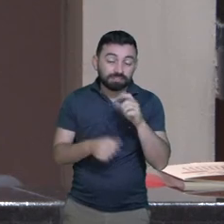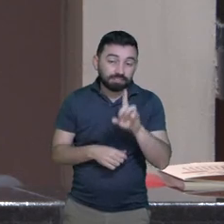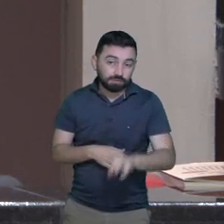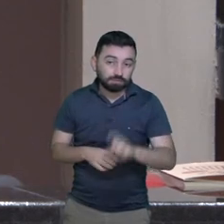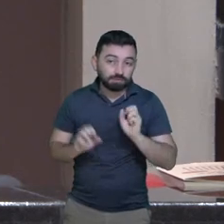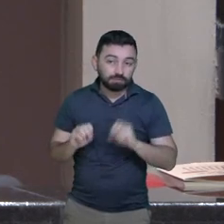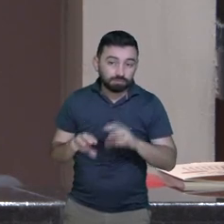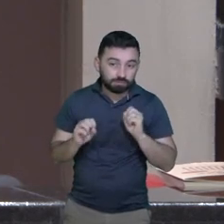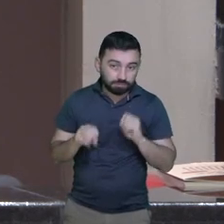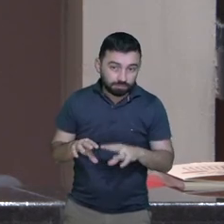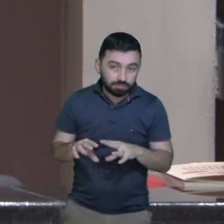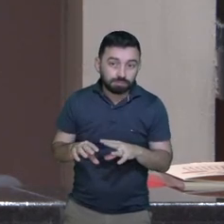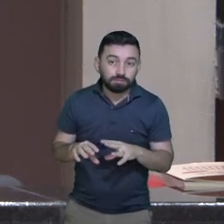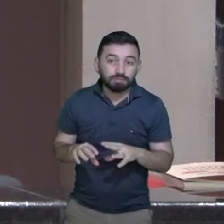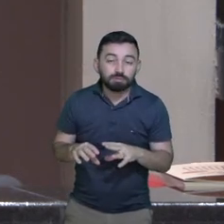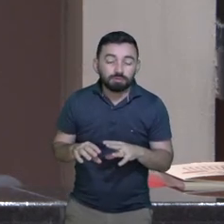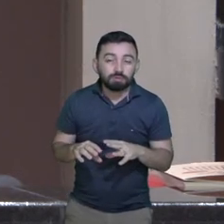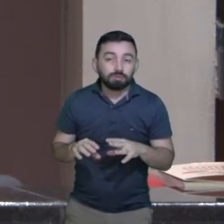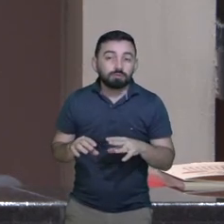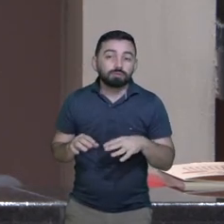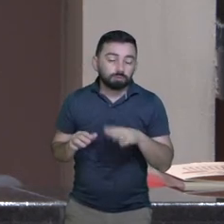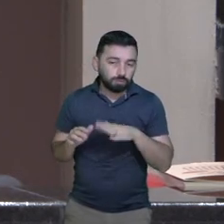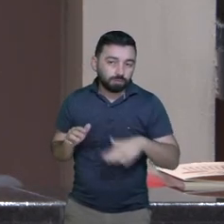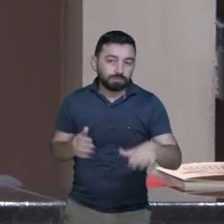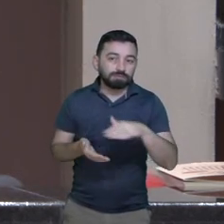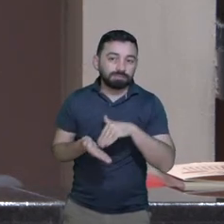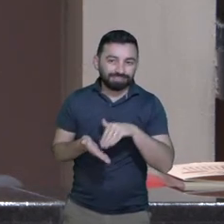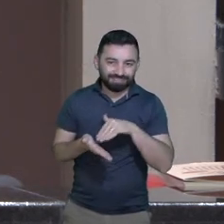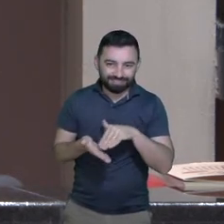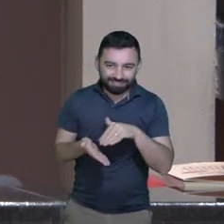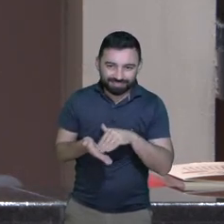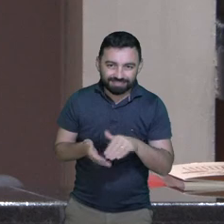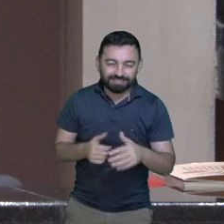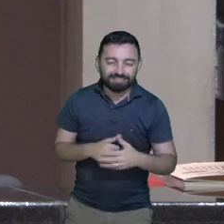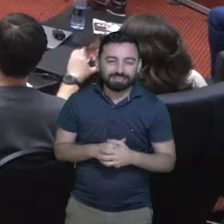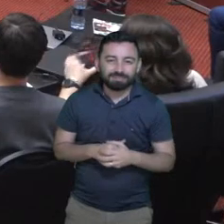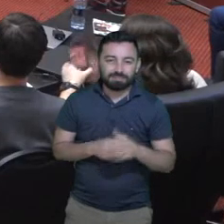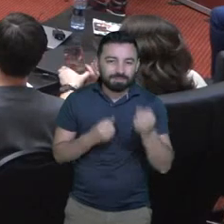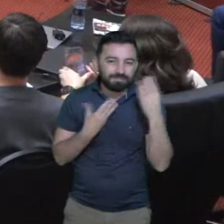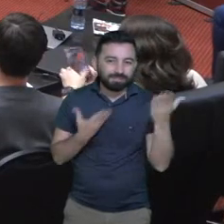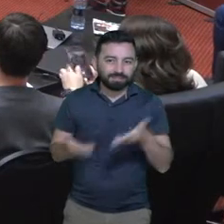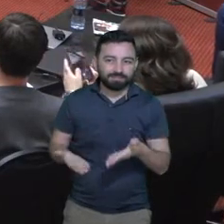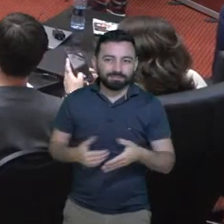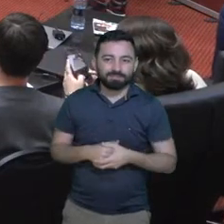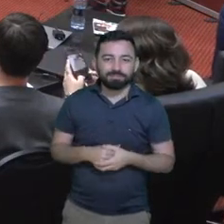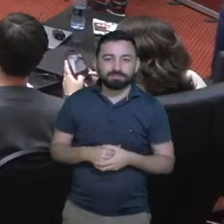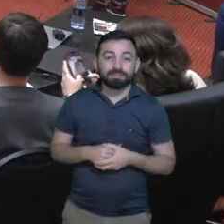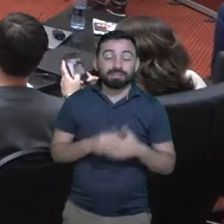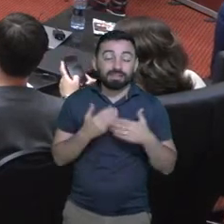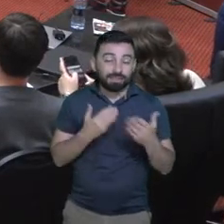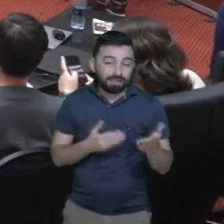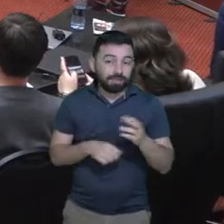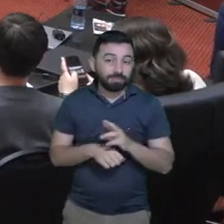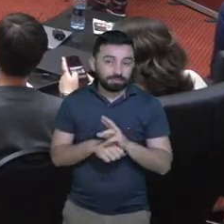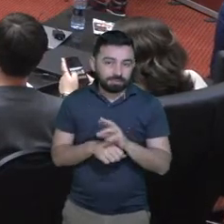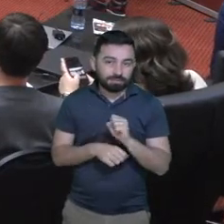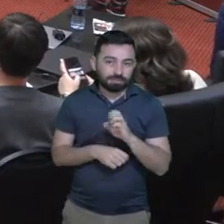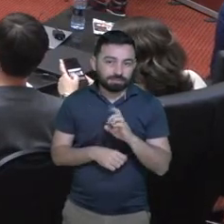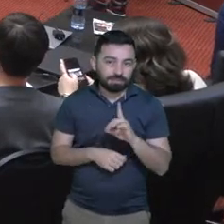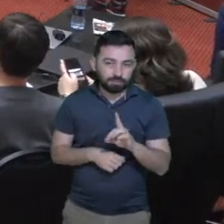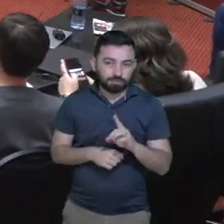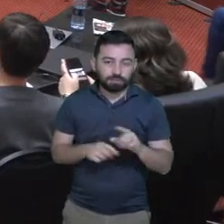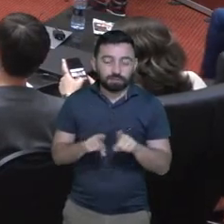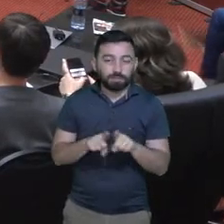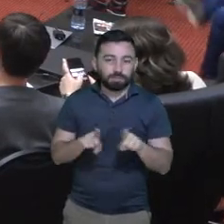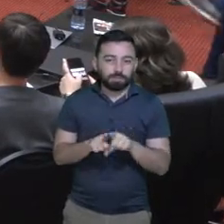ensino da secaria da educação bem-vindo né André representando a sede assim como